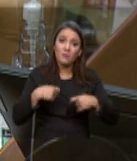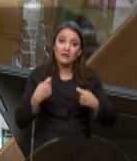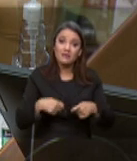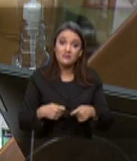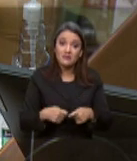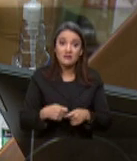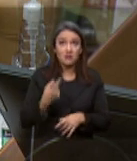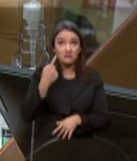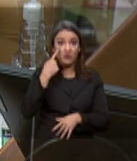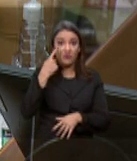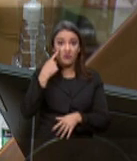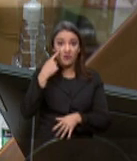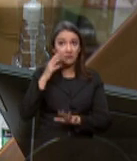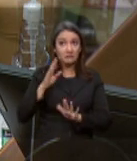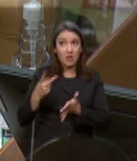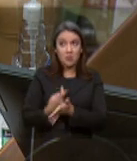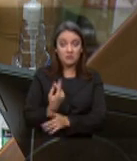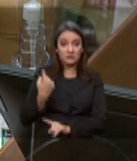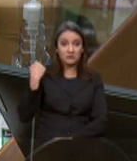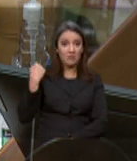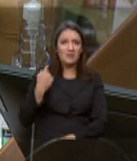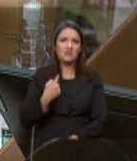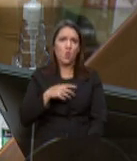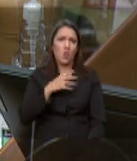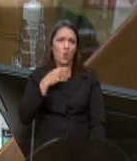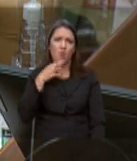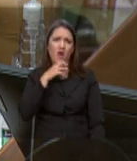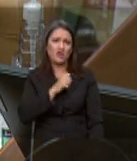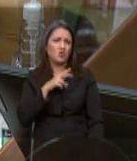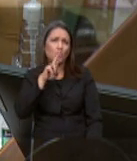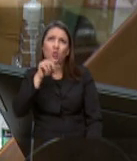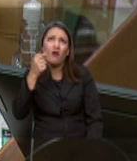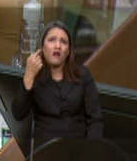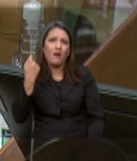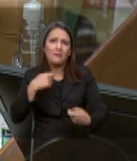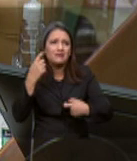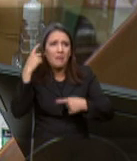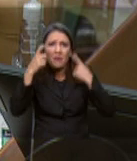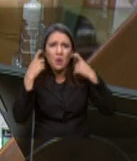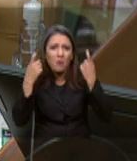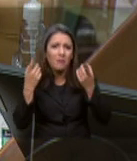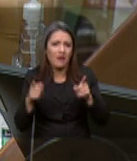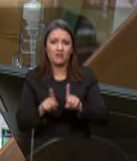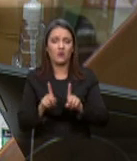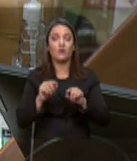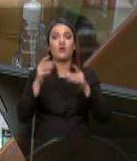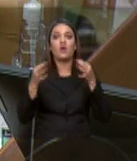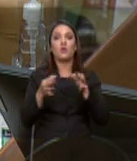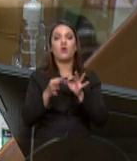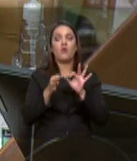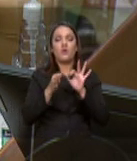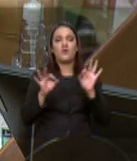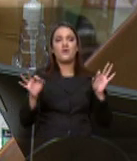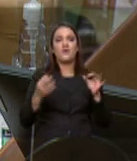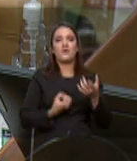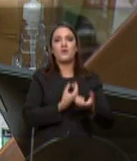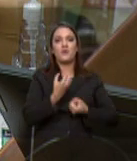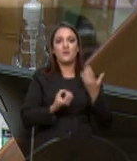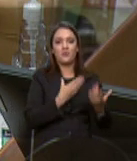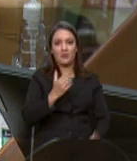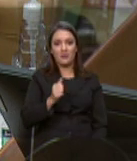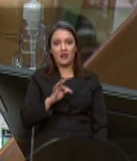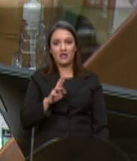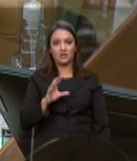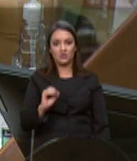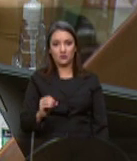tendo existido e que, como juíza constitucional, nunca precisaria de me preocupar, que é o verso do Castro Alves, que dizia que existe um povo que a